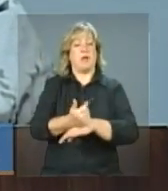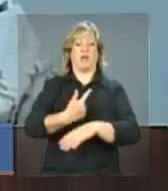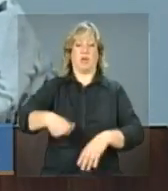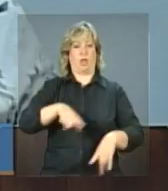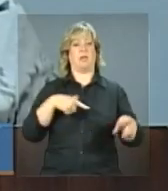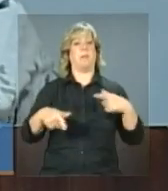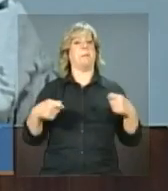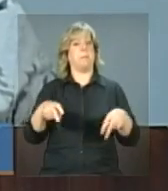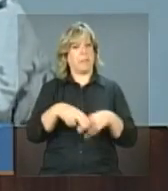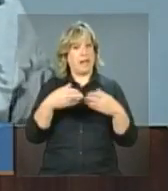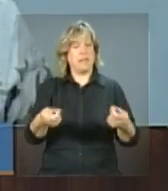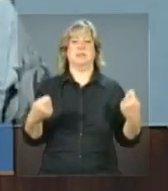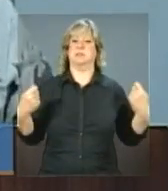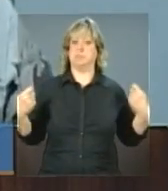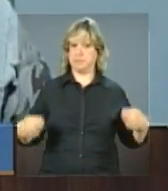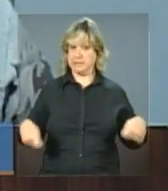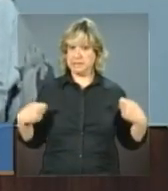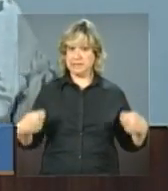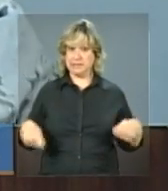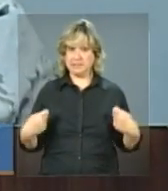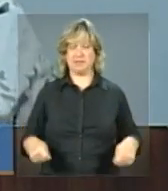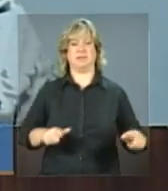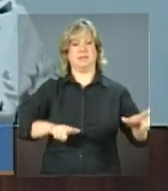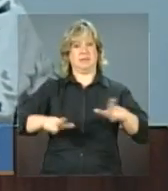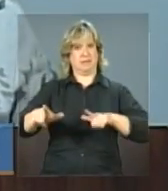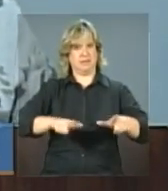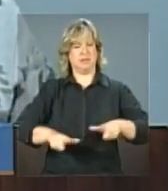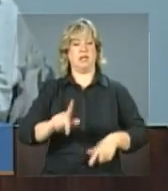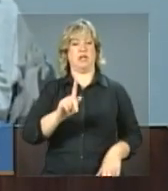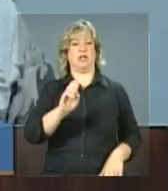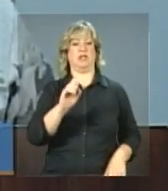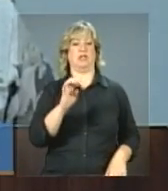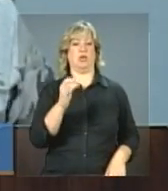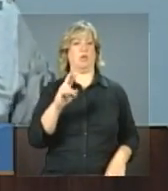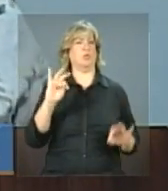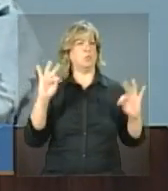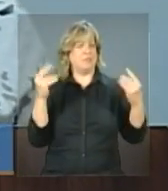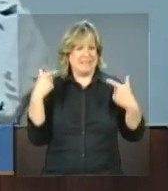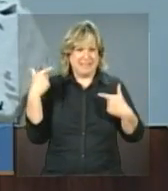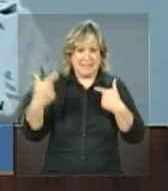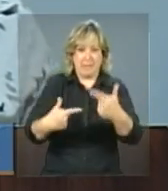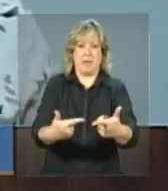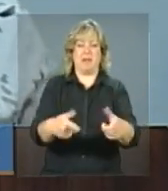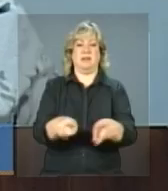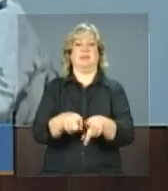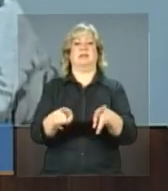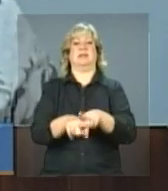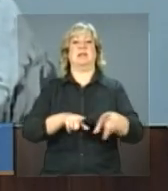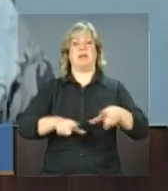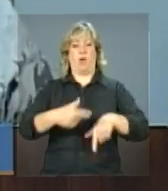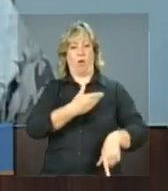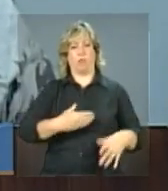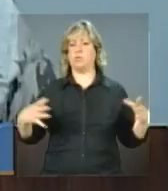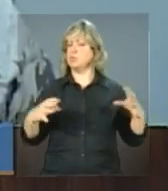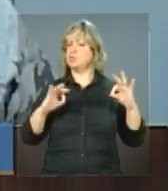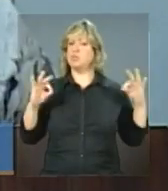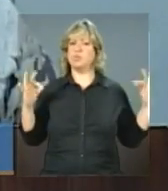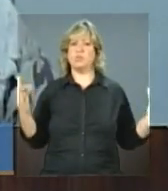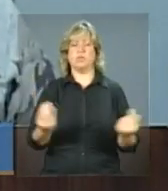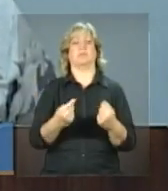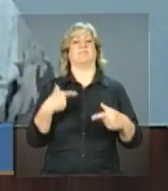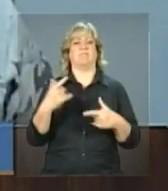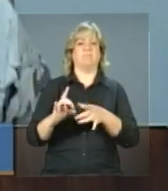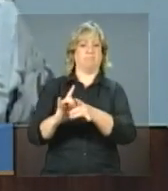isso, nós precisamos mobilizar nossos gestores, mobilizar os servidores públicos e sensibilizá-los para garantir